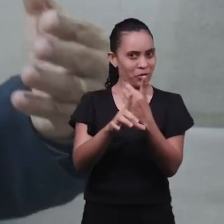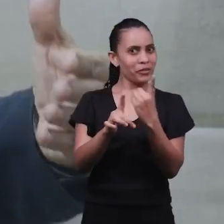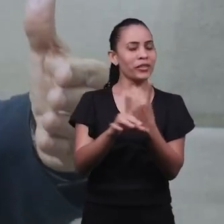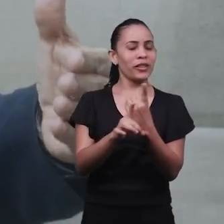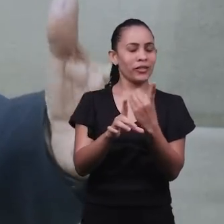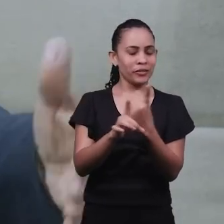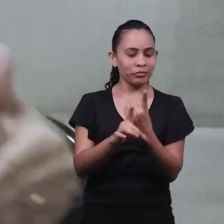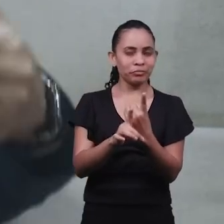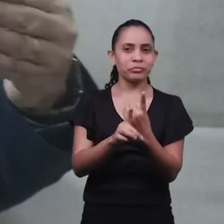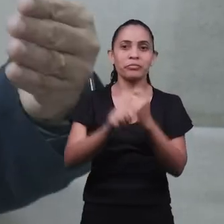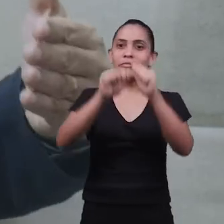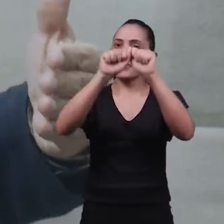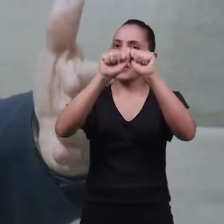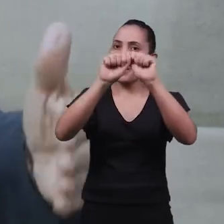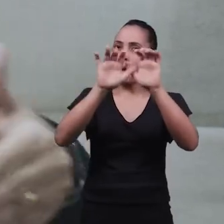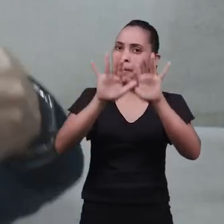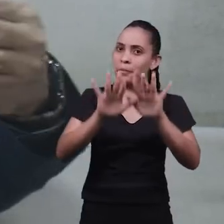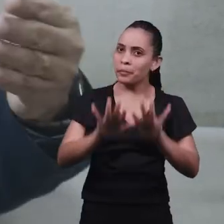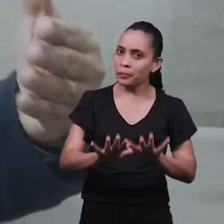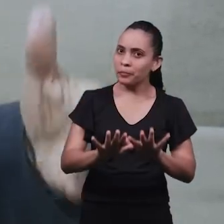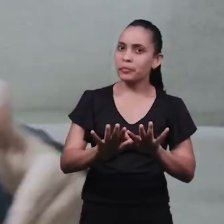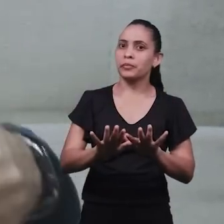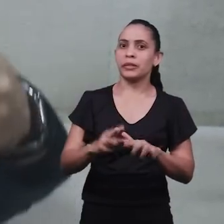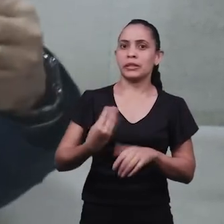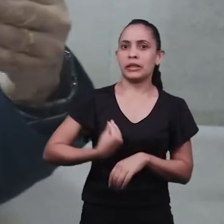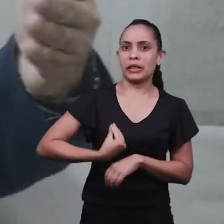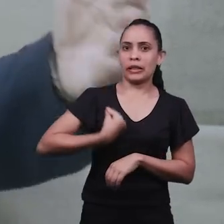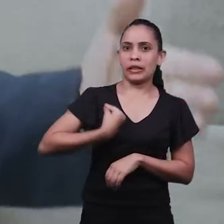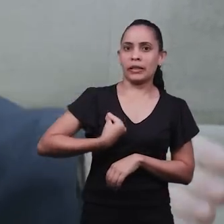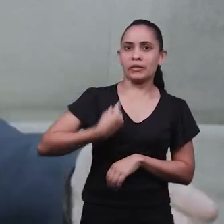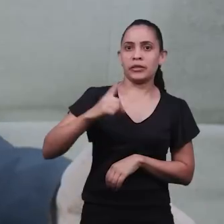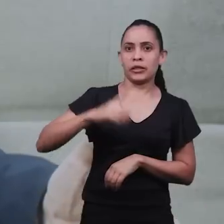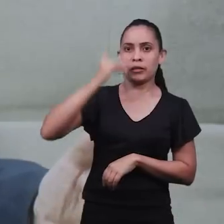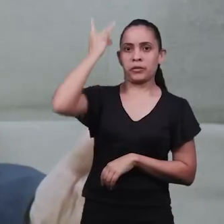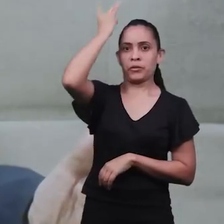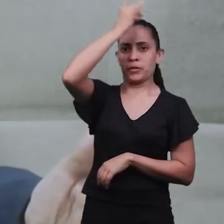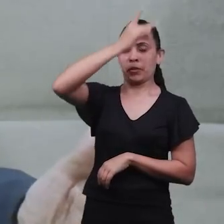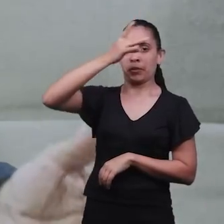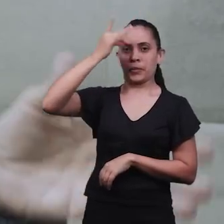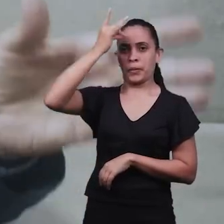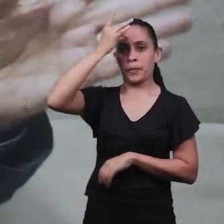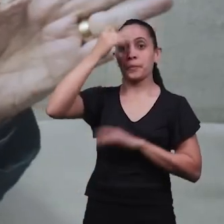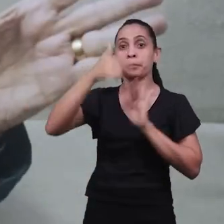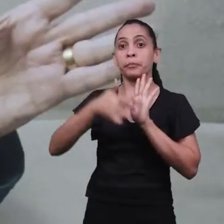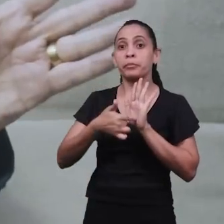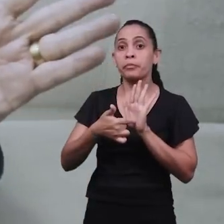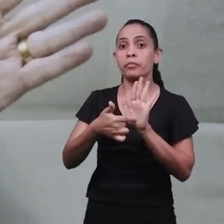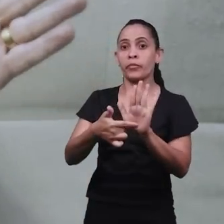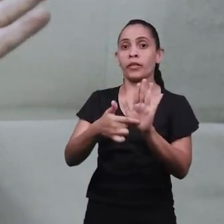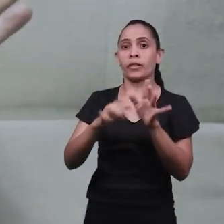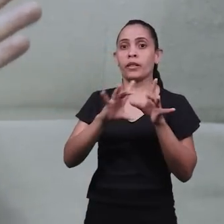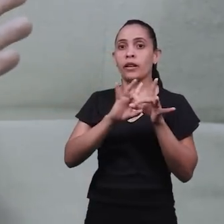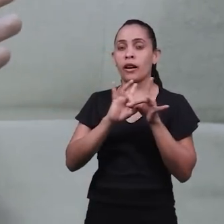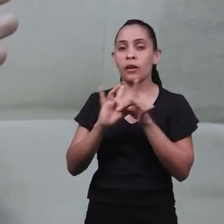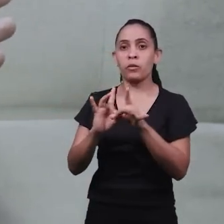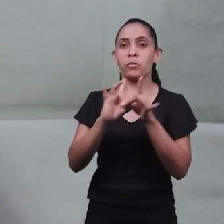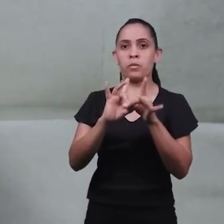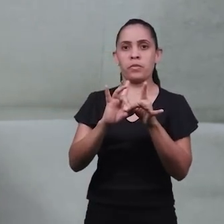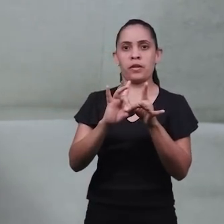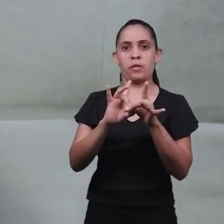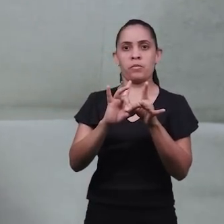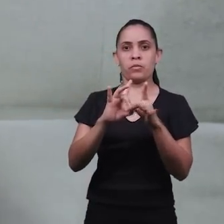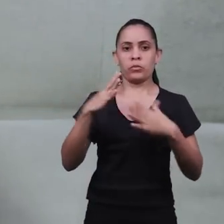bênção que existe na vida que há no Espírito Santo. Então ele está falando da comunhão